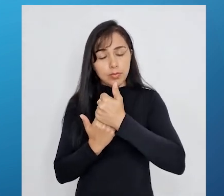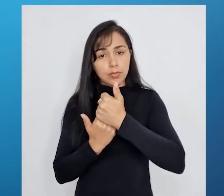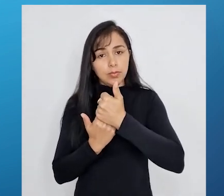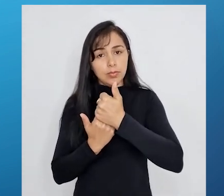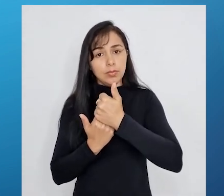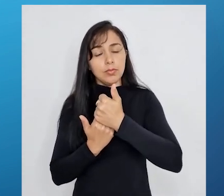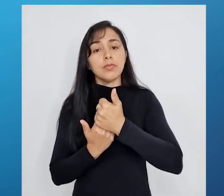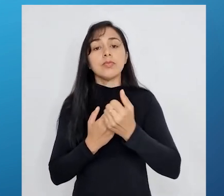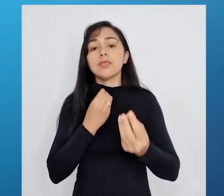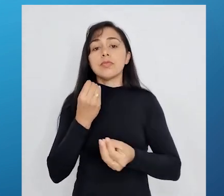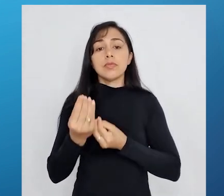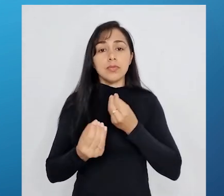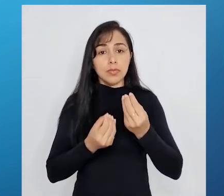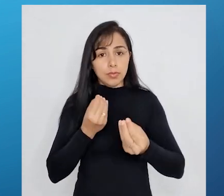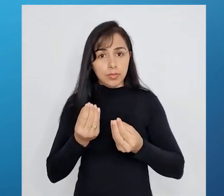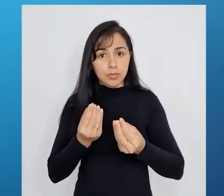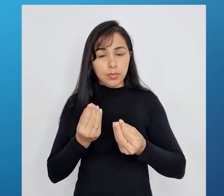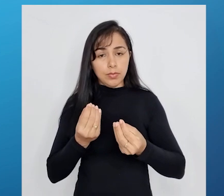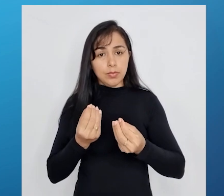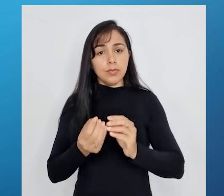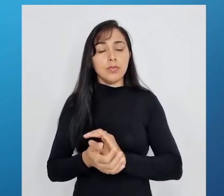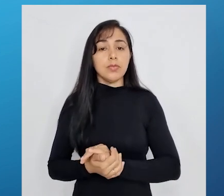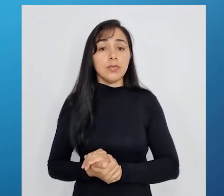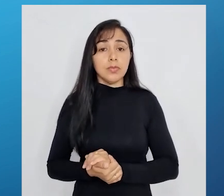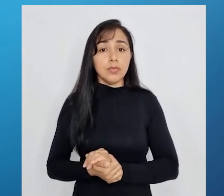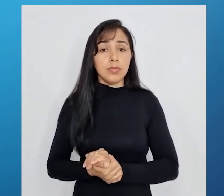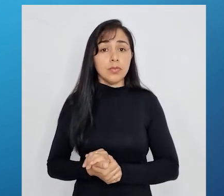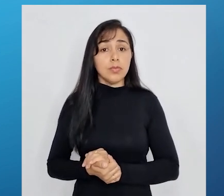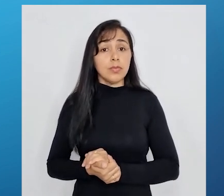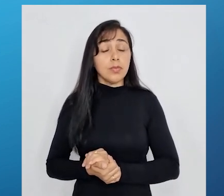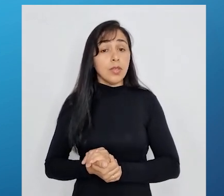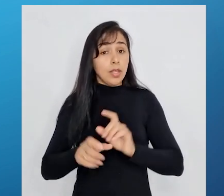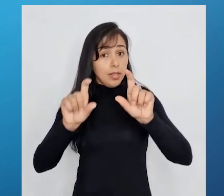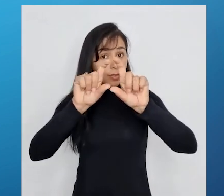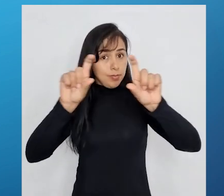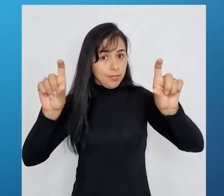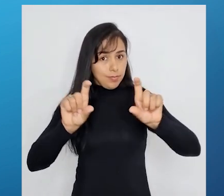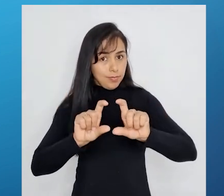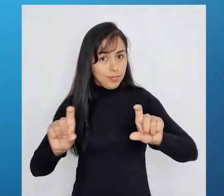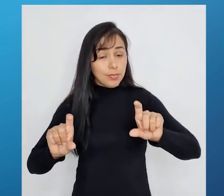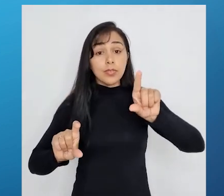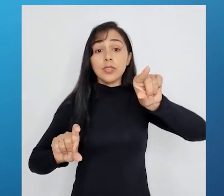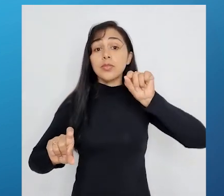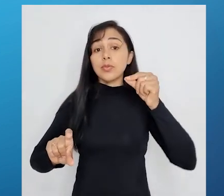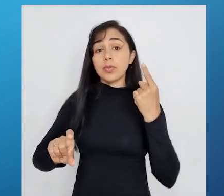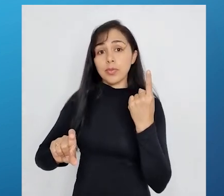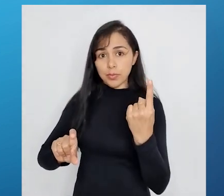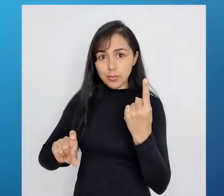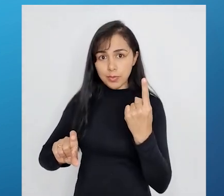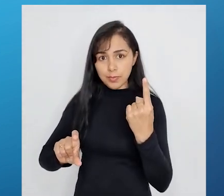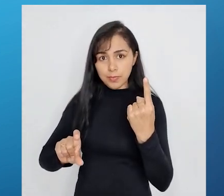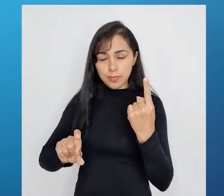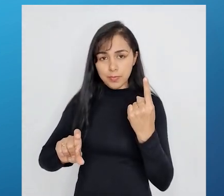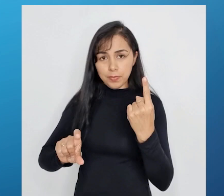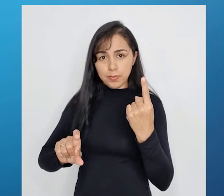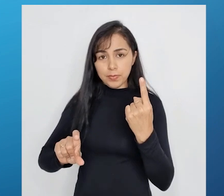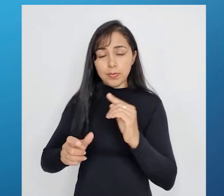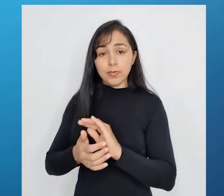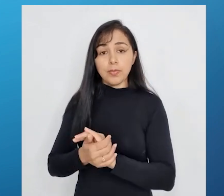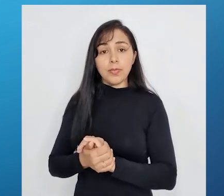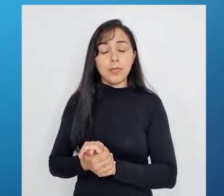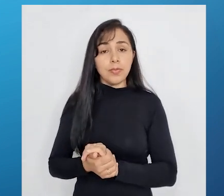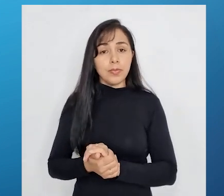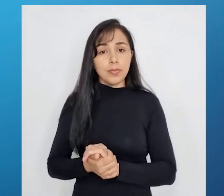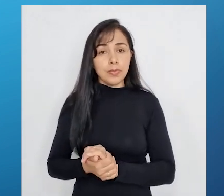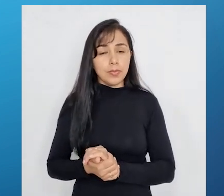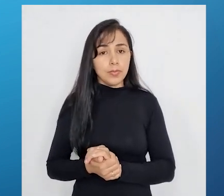Como que funciona? Você vai escolher uma das equações e isolar uma incógnita. Então, aqui é mais simples, olha só. Eu vou